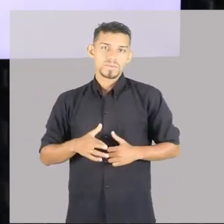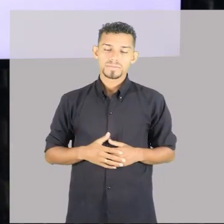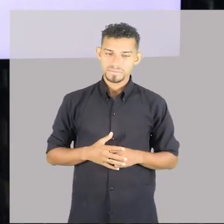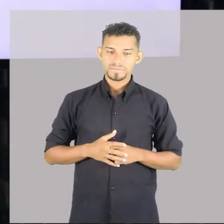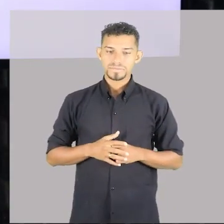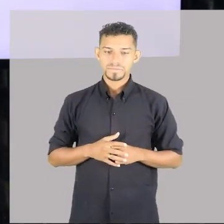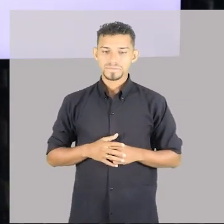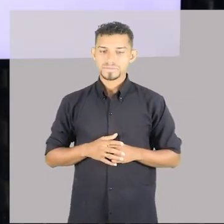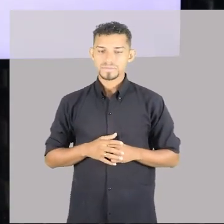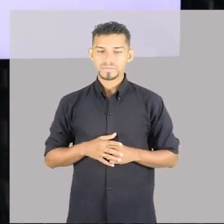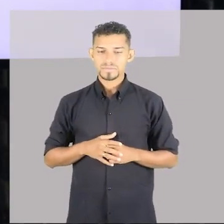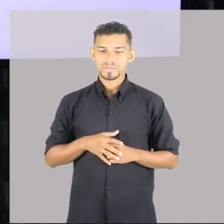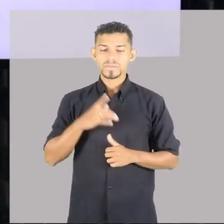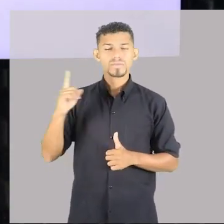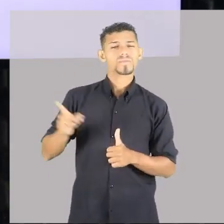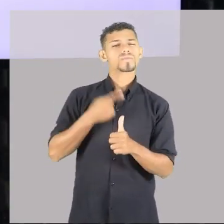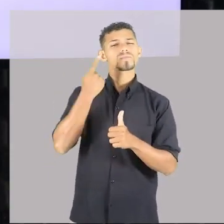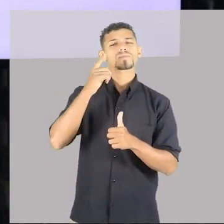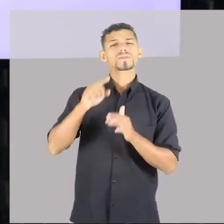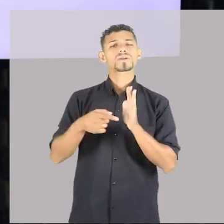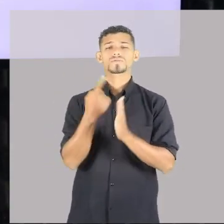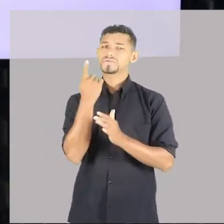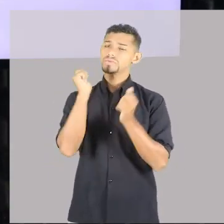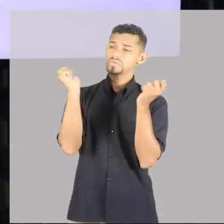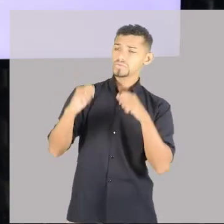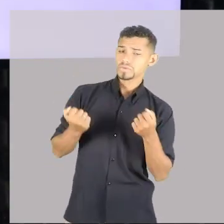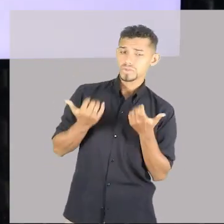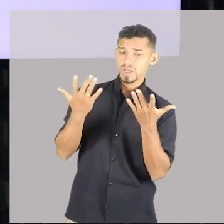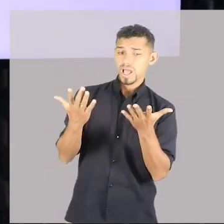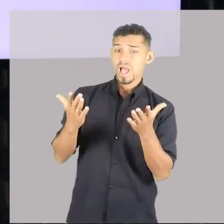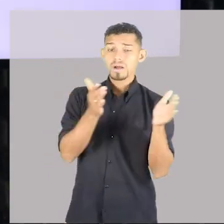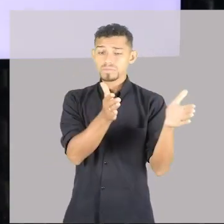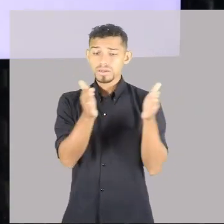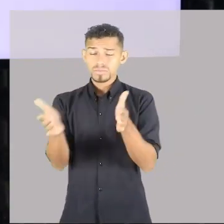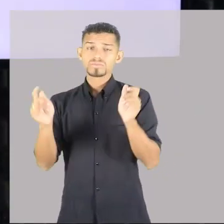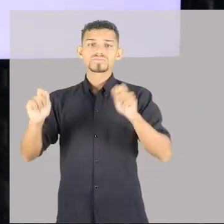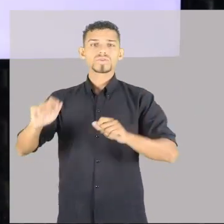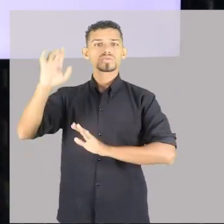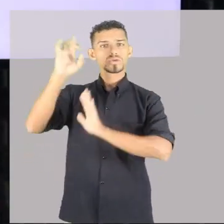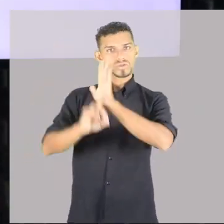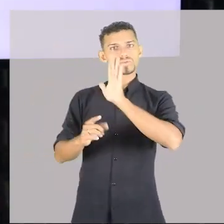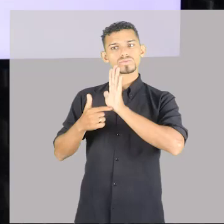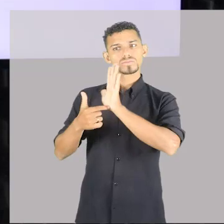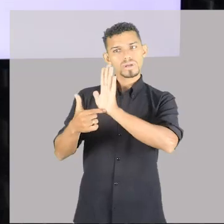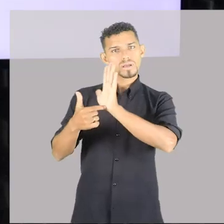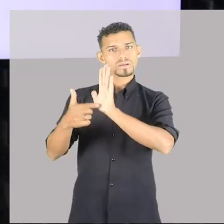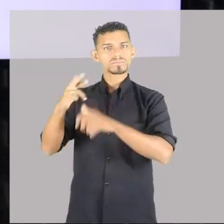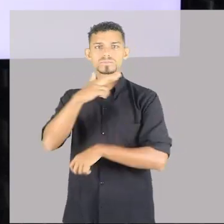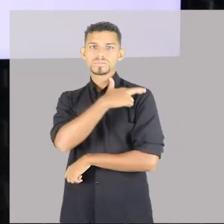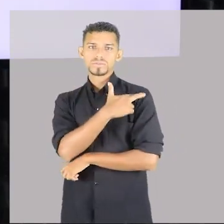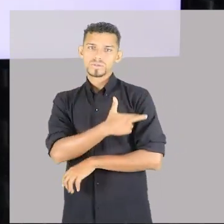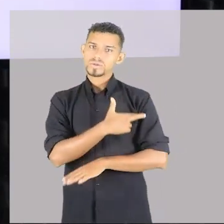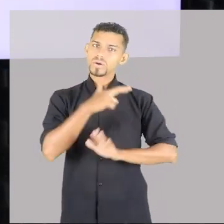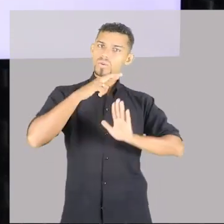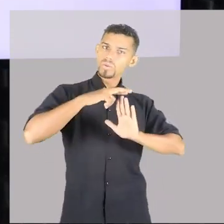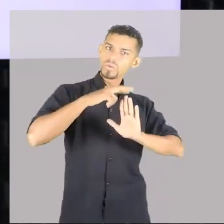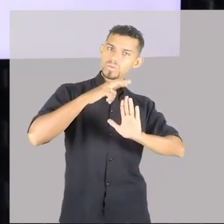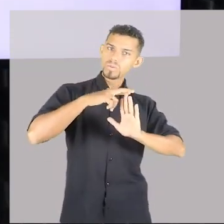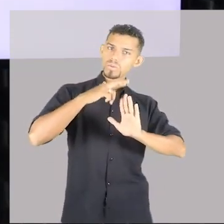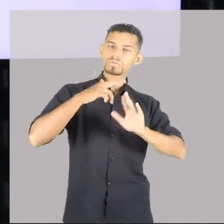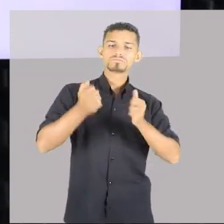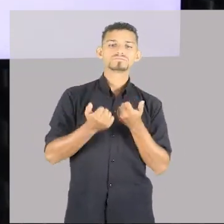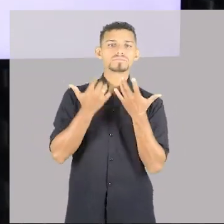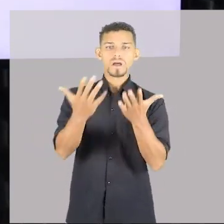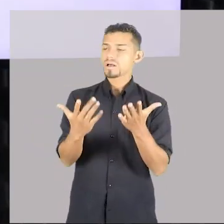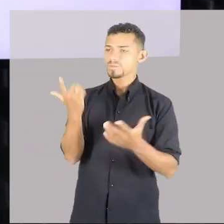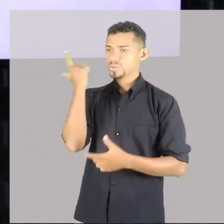Então, uma vez proferida a decisão, as partes terão o direito de apresentar recurso, como exercício da